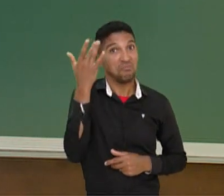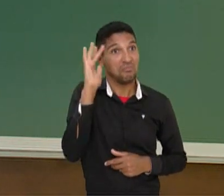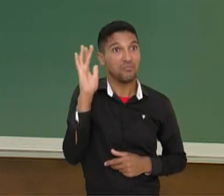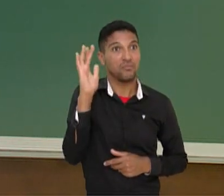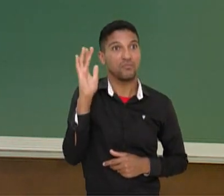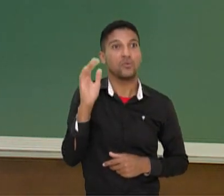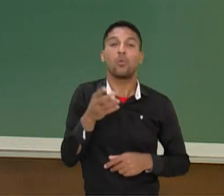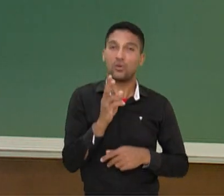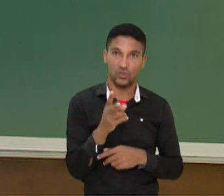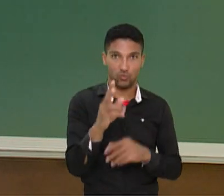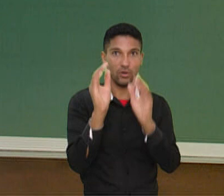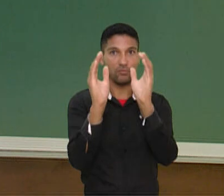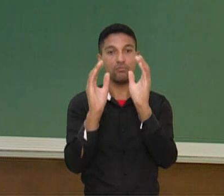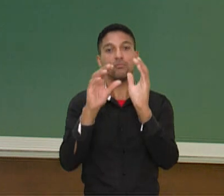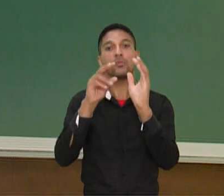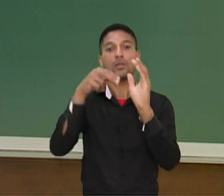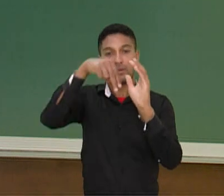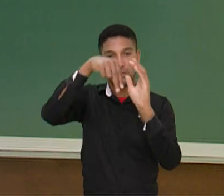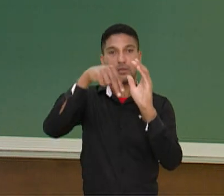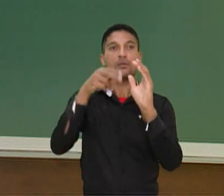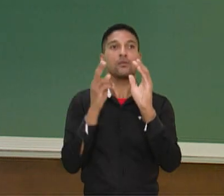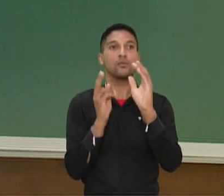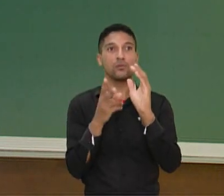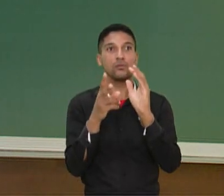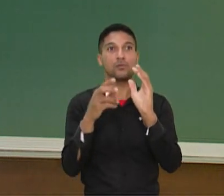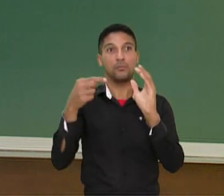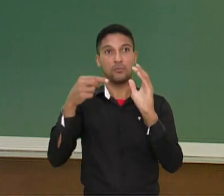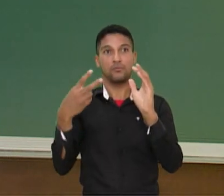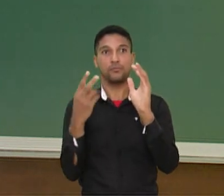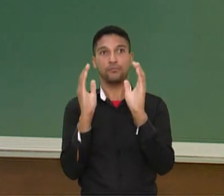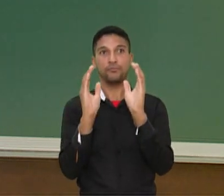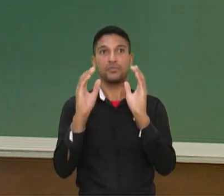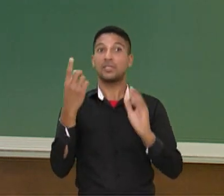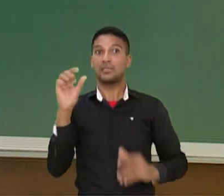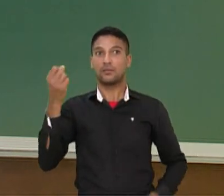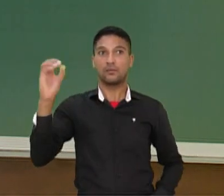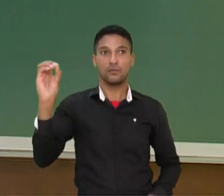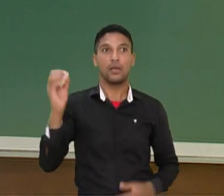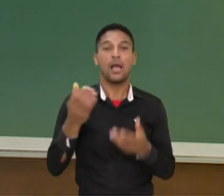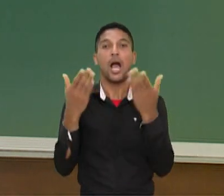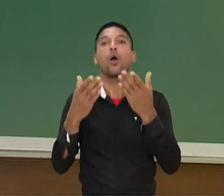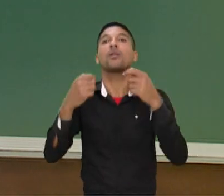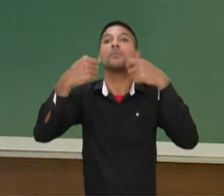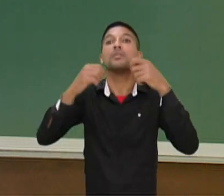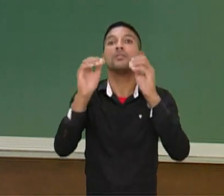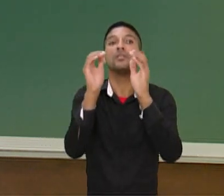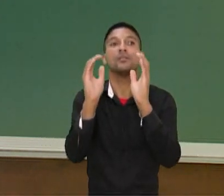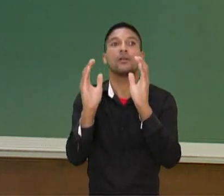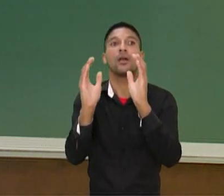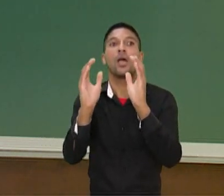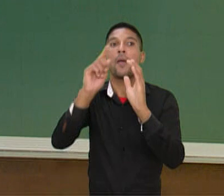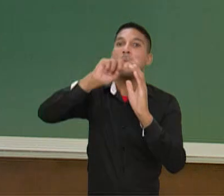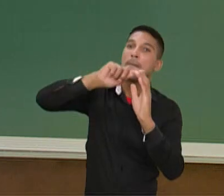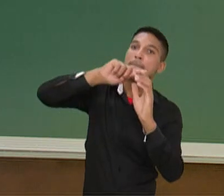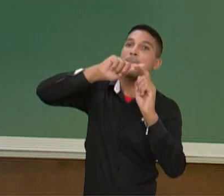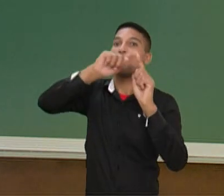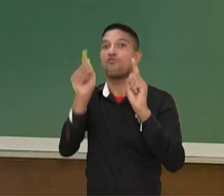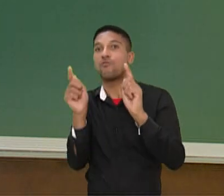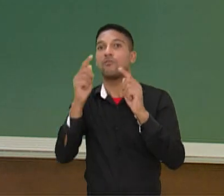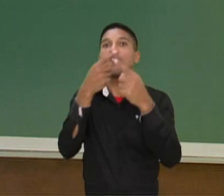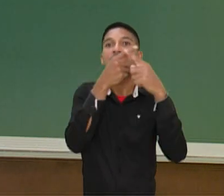1.080 e daí eu preciso resolver. Então, vamos lá. Aqui eu preciso fazer a distributiva, tá bom? O